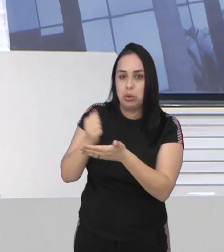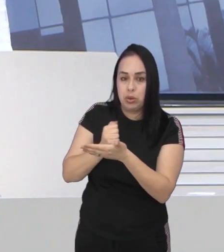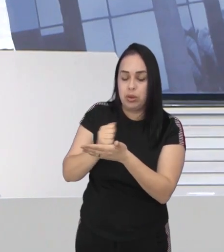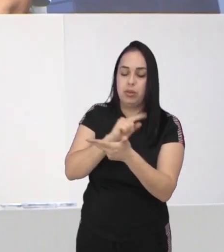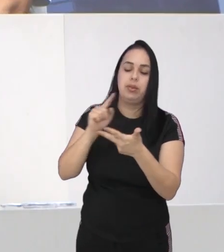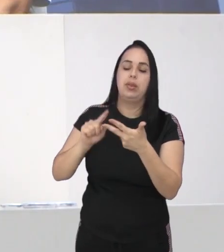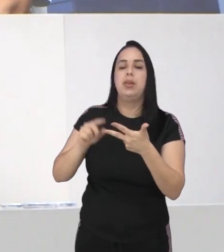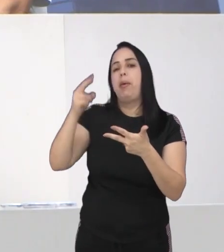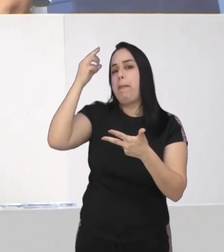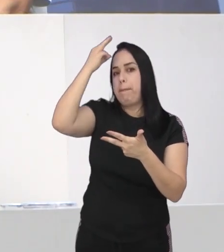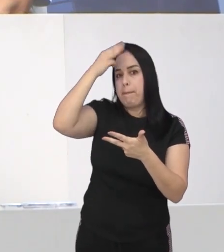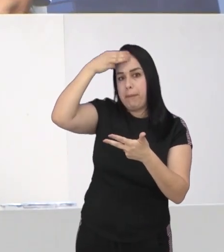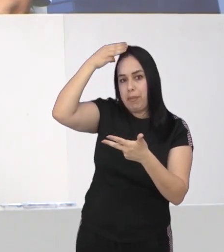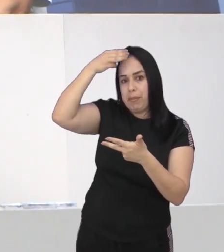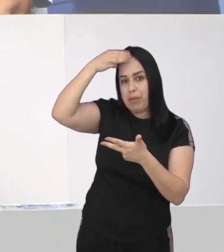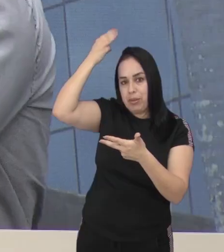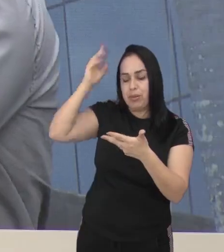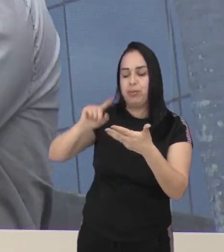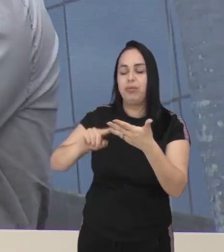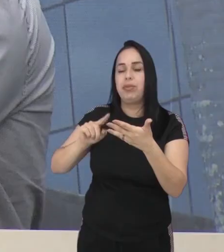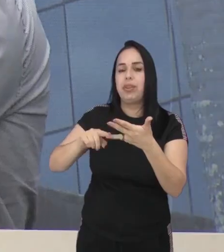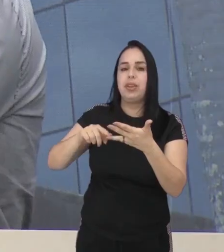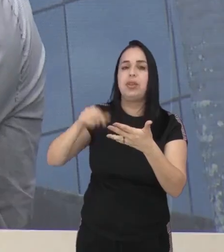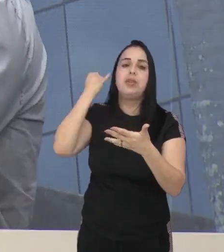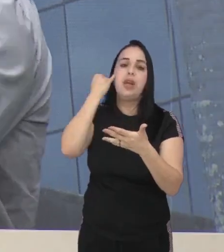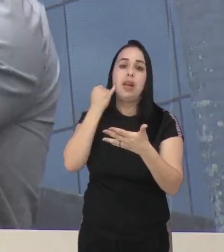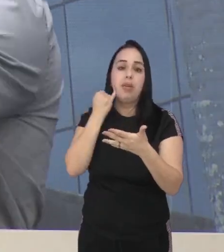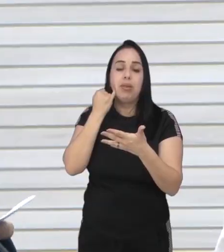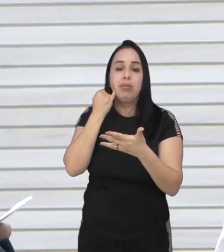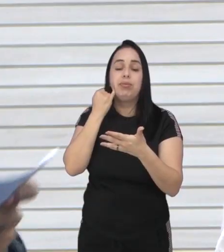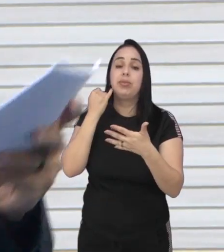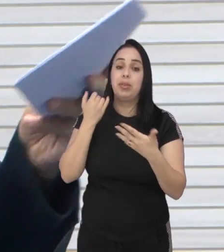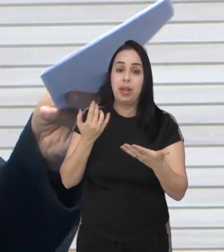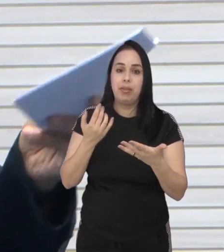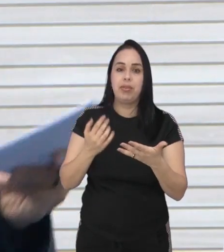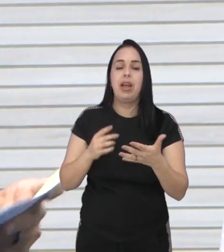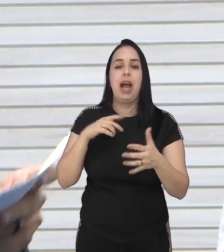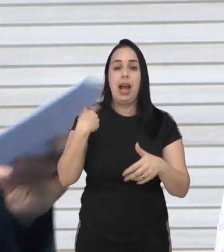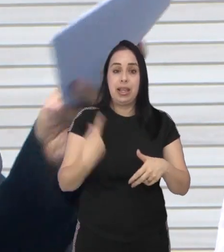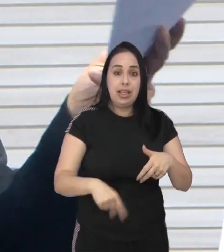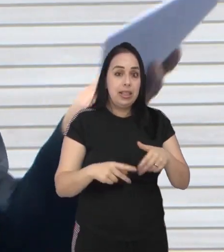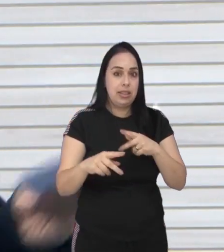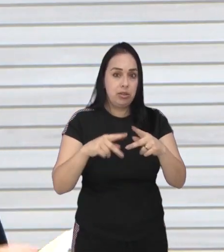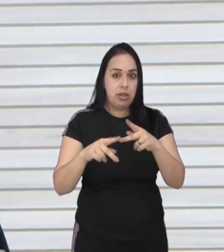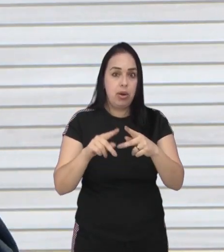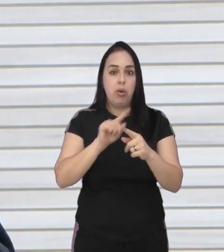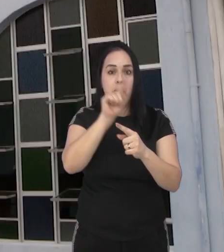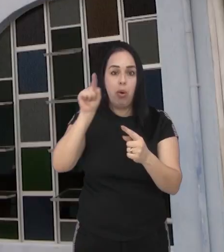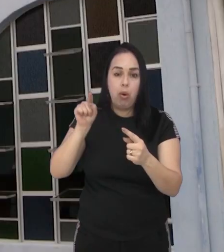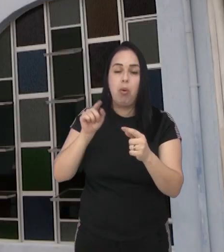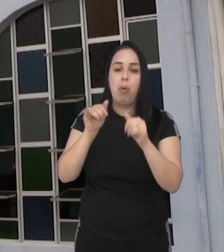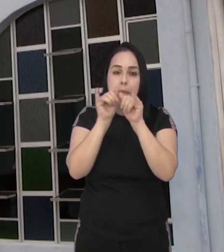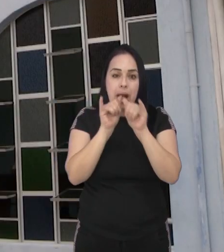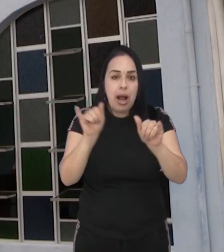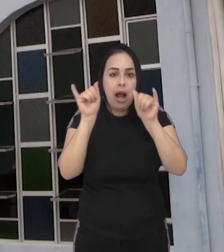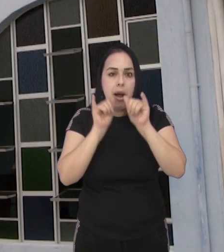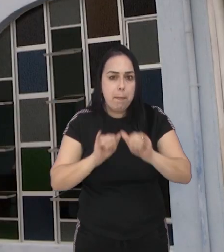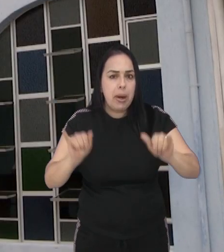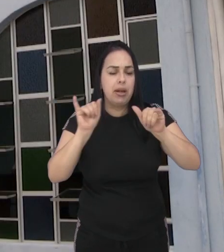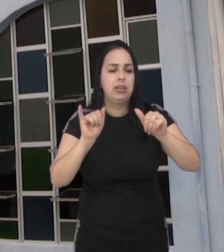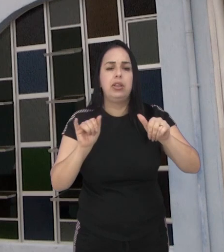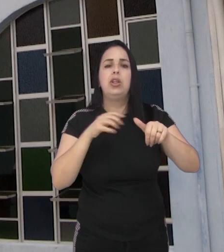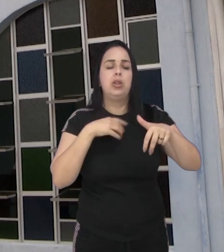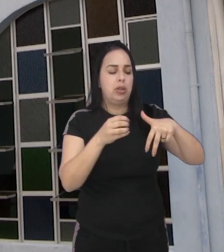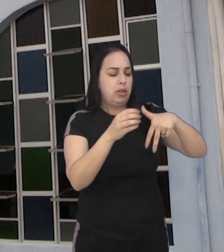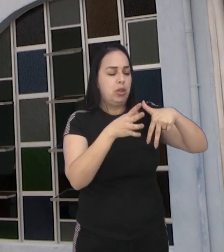dos parlamentares Júnior da Farmácia, Milton Vieira Filho e Zé Luiz, institui na cidade o programa Trombose Zero.